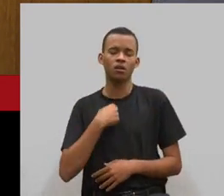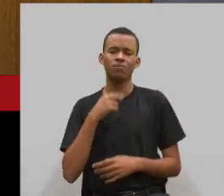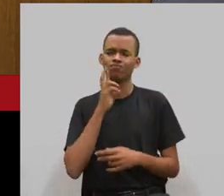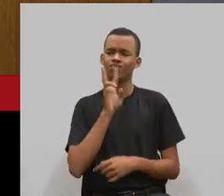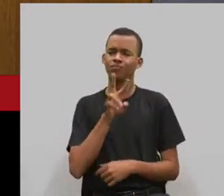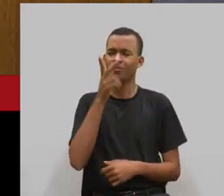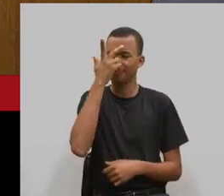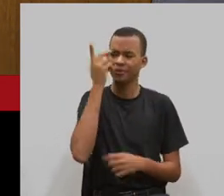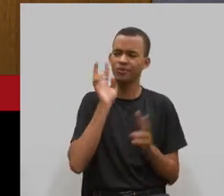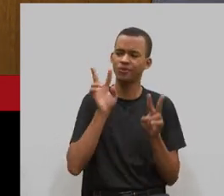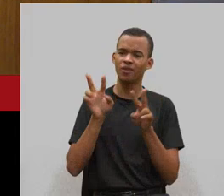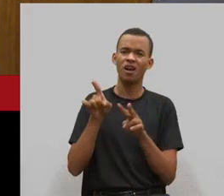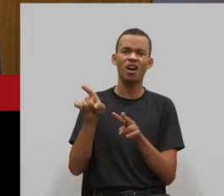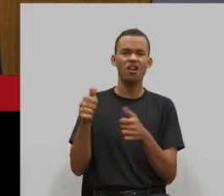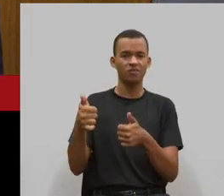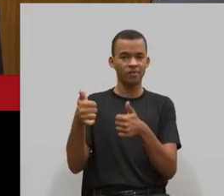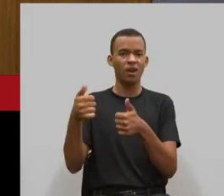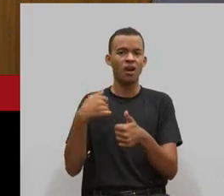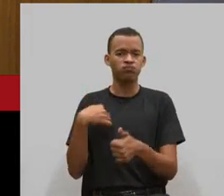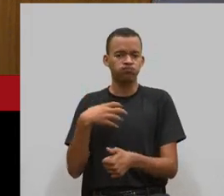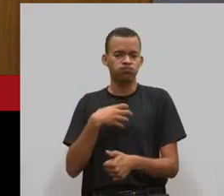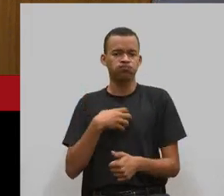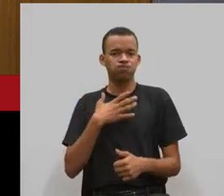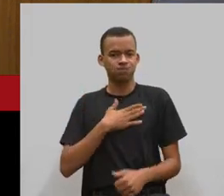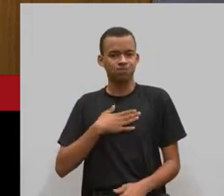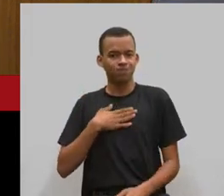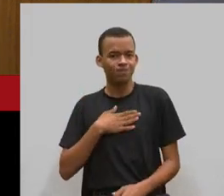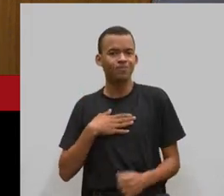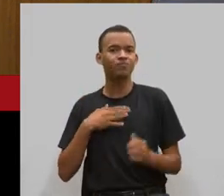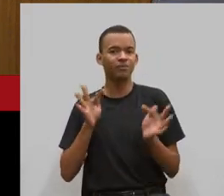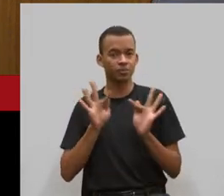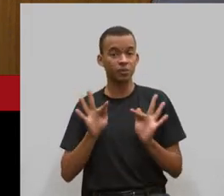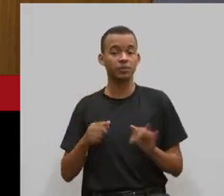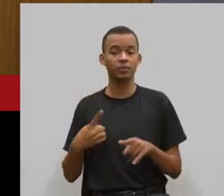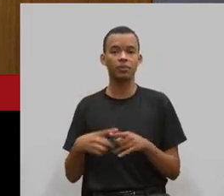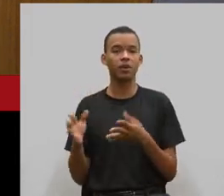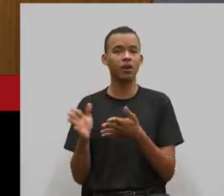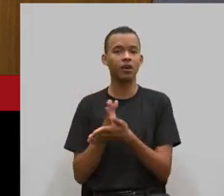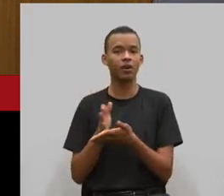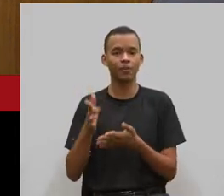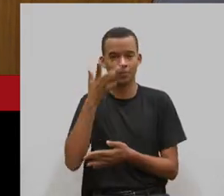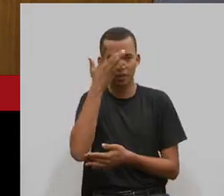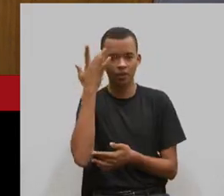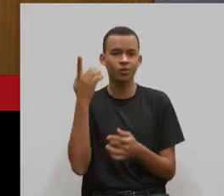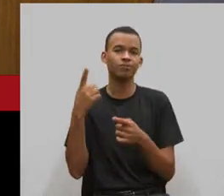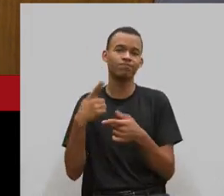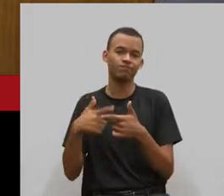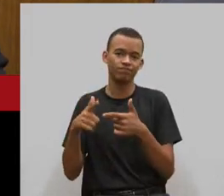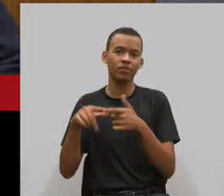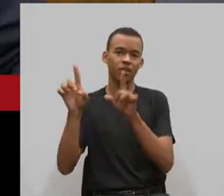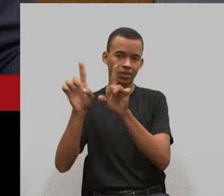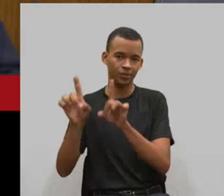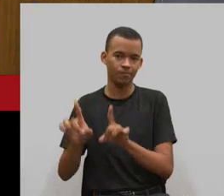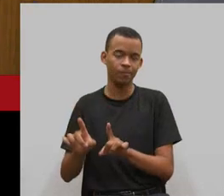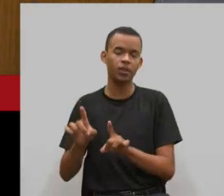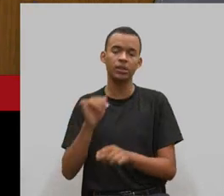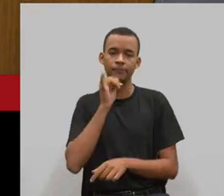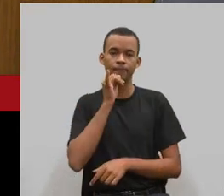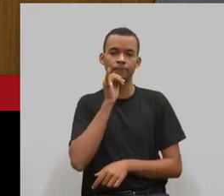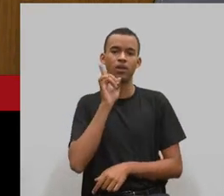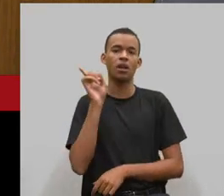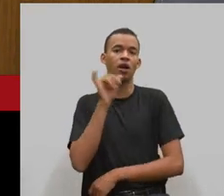fazer isso principalmente dessas pessoas que T essa certa dificuldade é certa vez um um casal do Rio de Janeiro